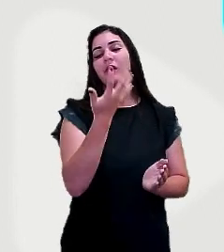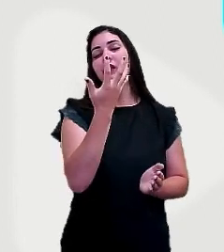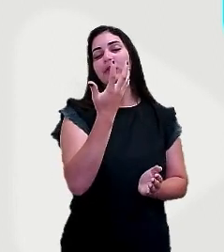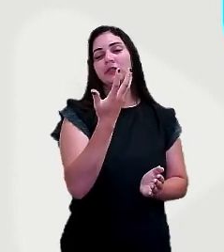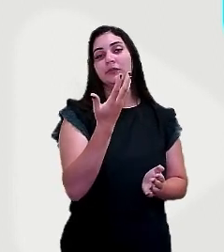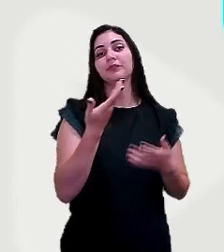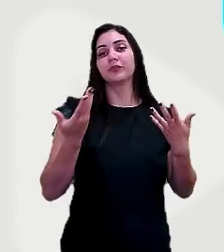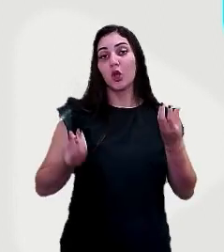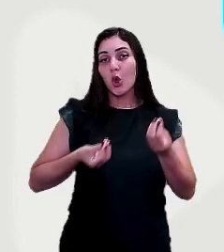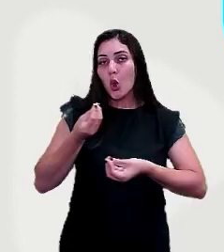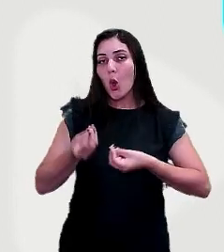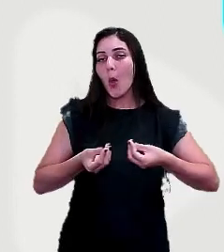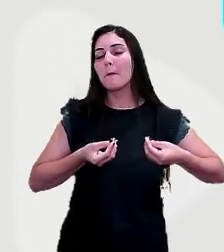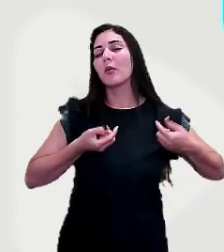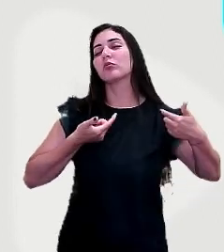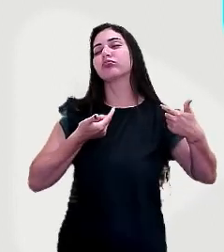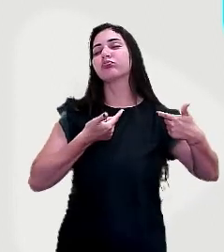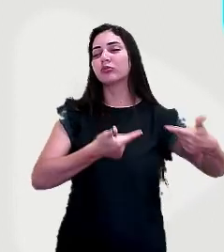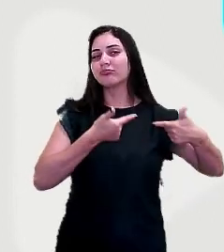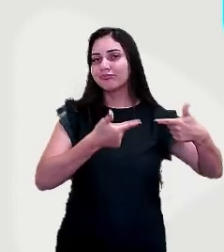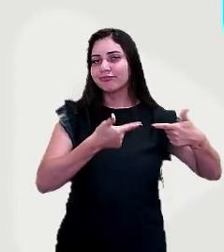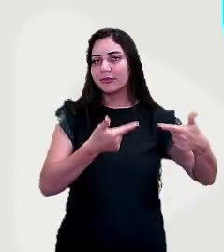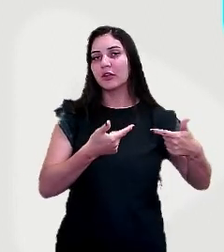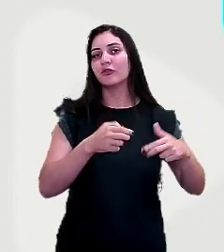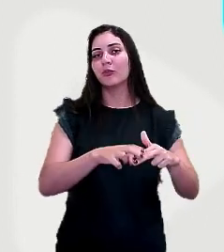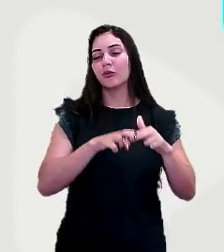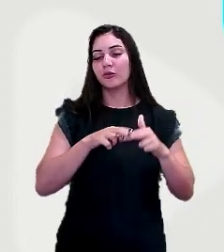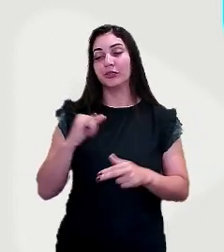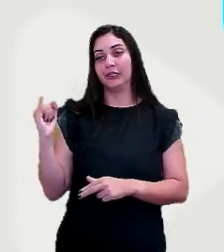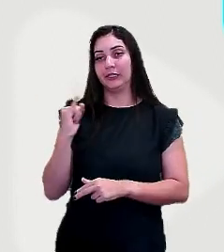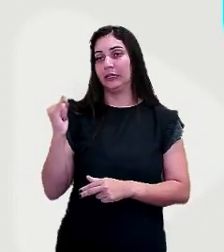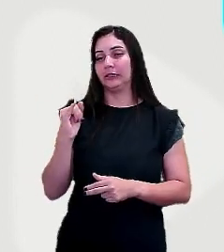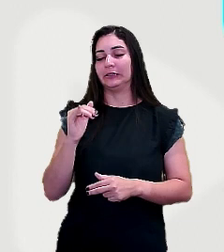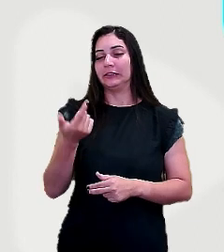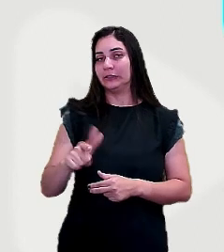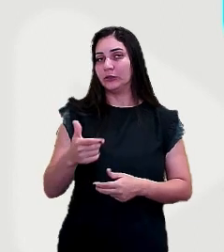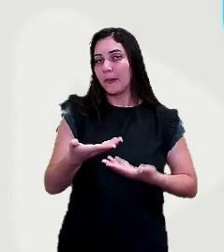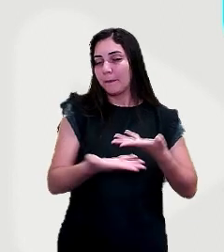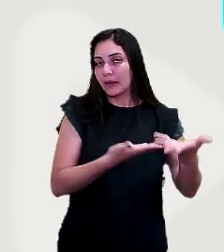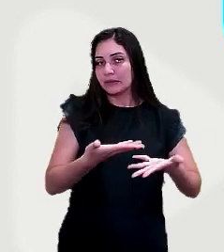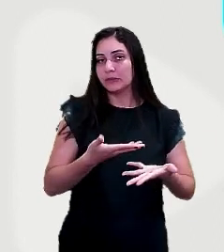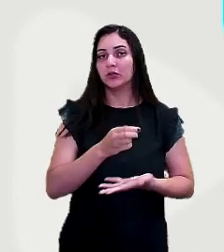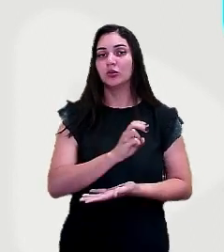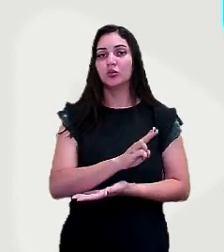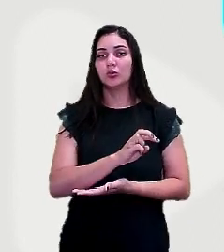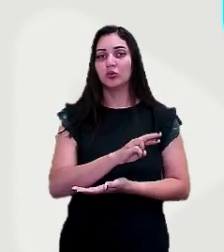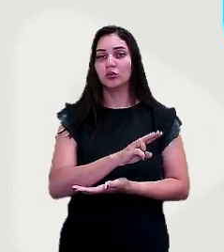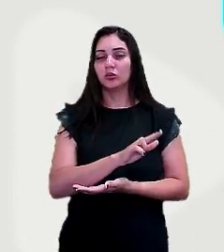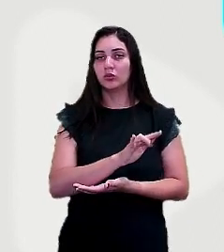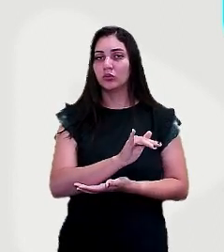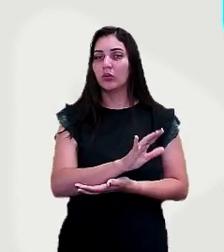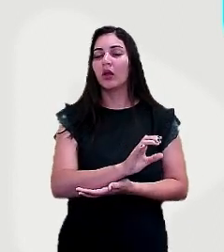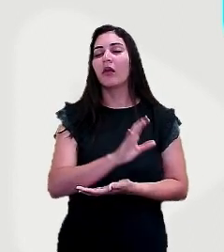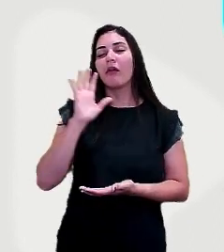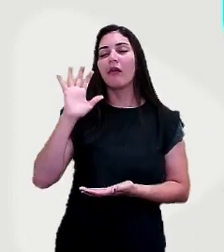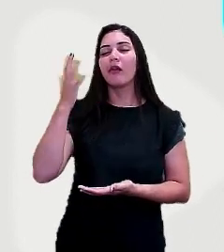de protesto pela Itália não ter participado, o Uruguai, campeão, né, resolveu não